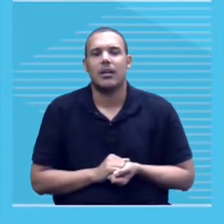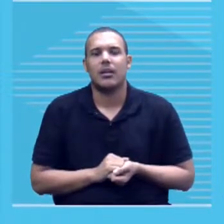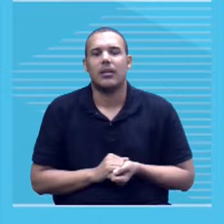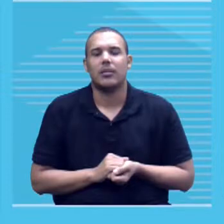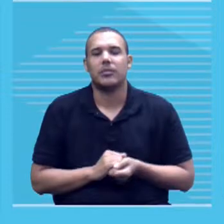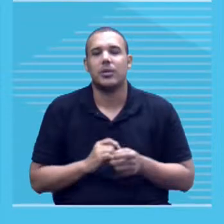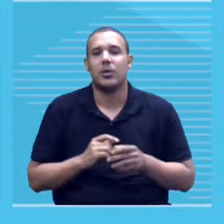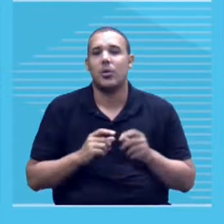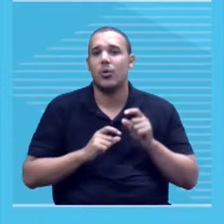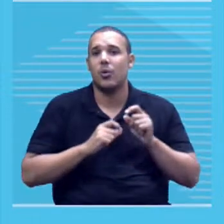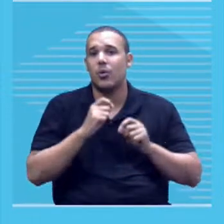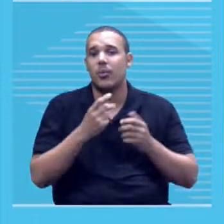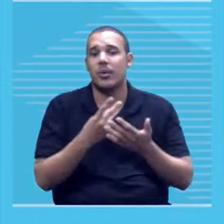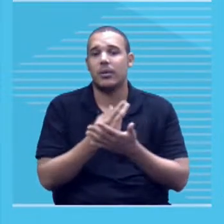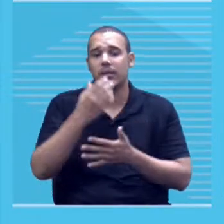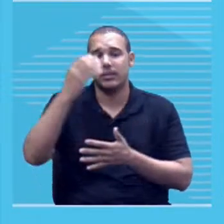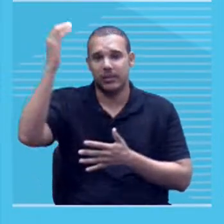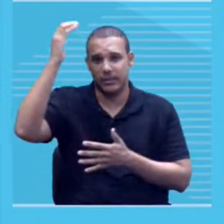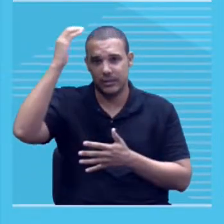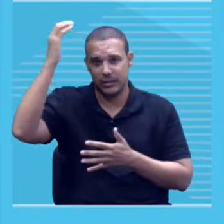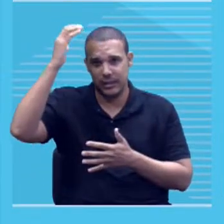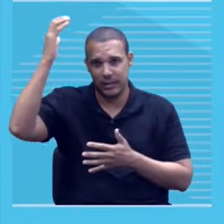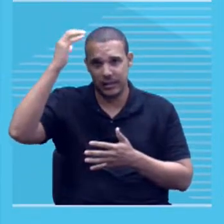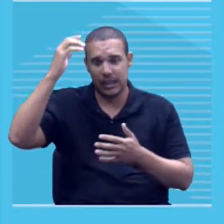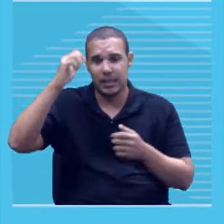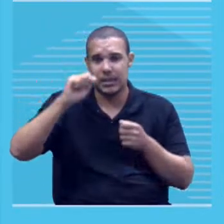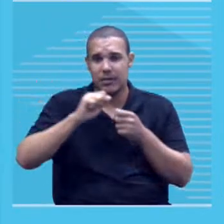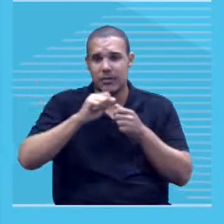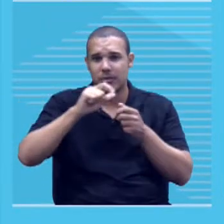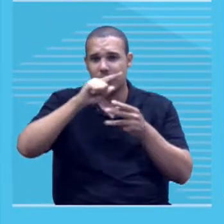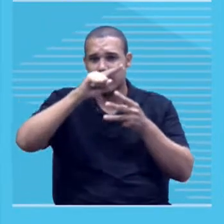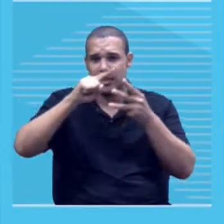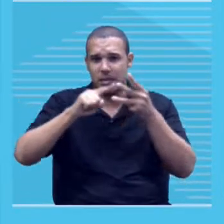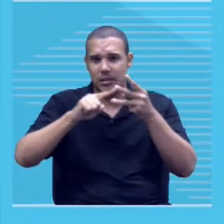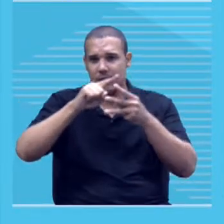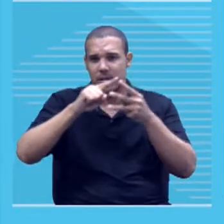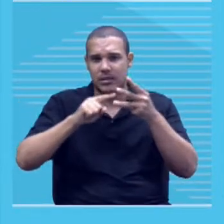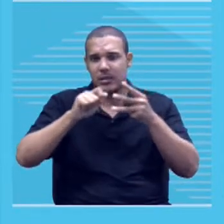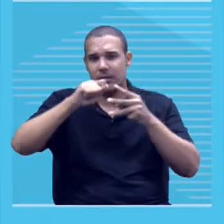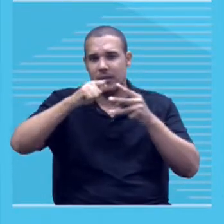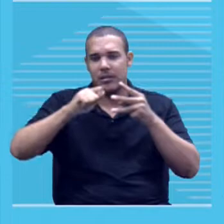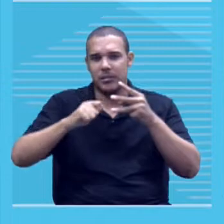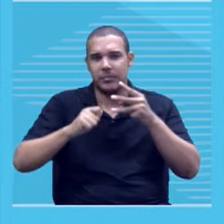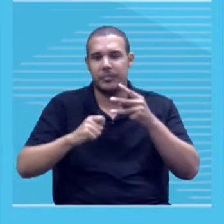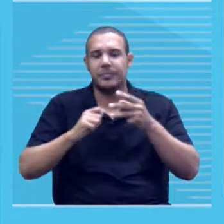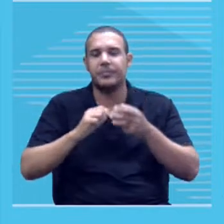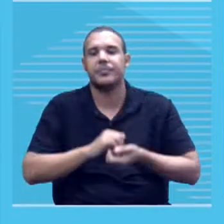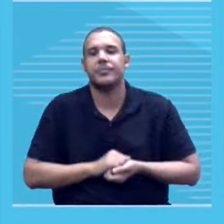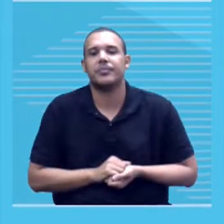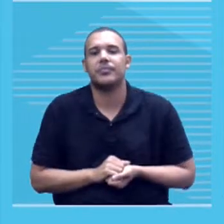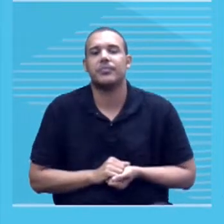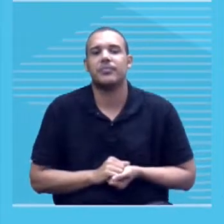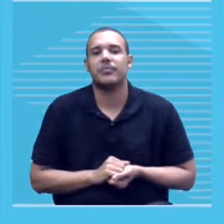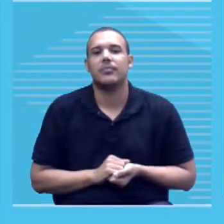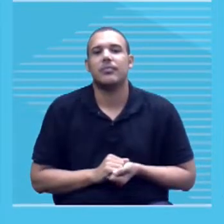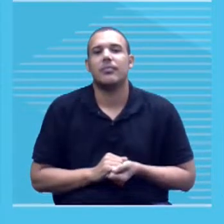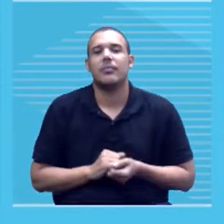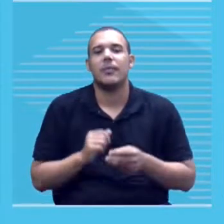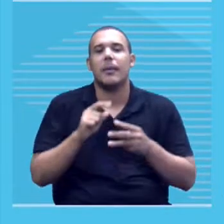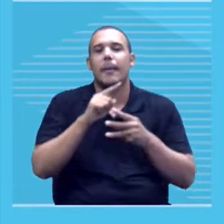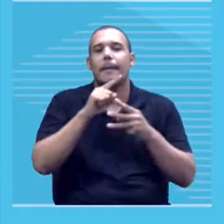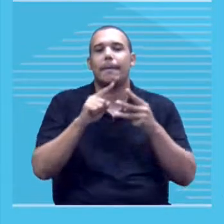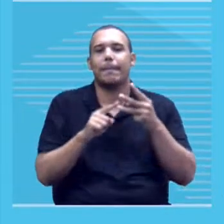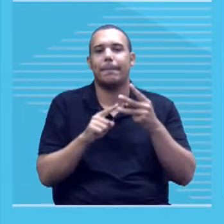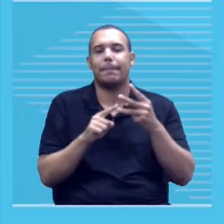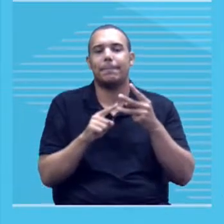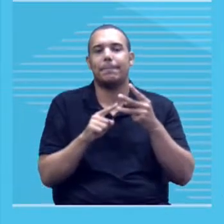faz acontecer no chuveiro? Ele quer que o chuveiro funcione nas 3 posições de regulagem. Quando ele fala isso, ele te deu 3 posições no texto